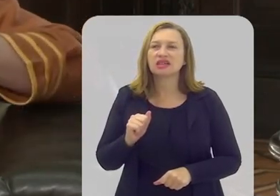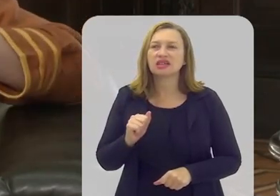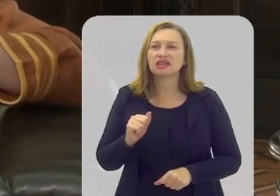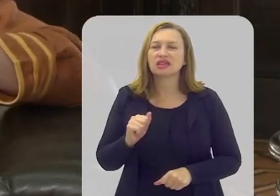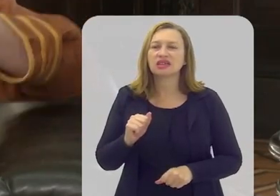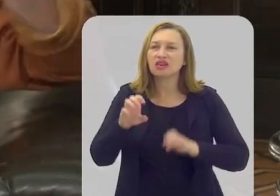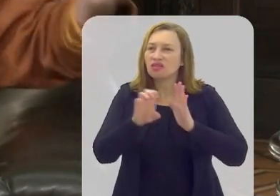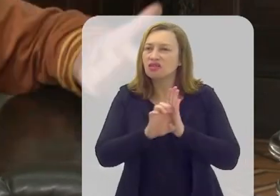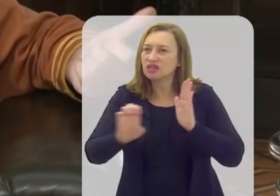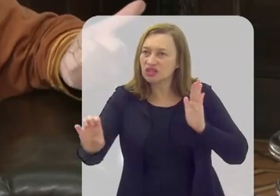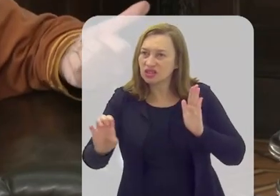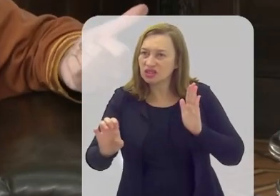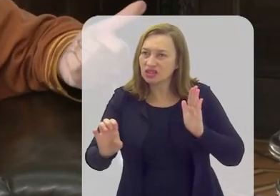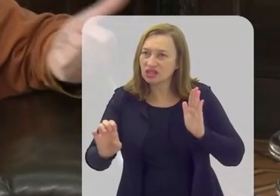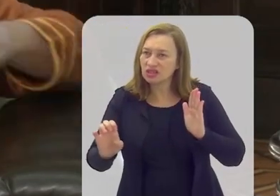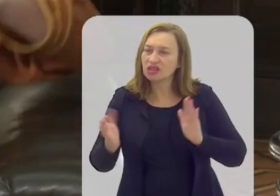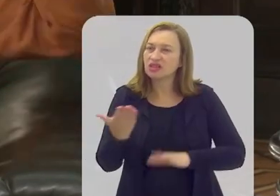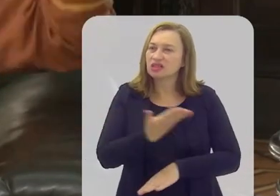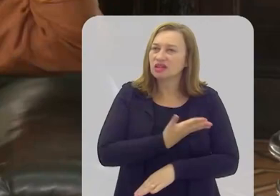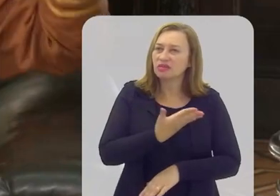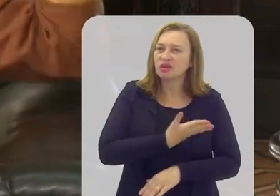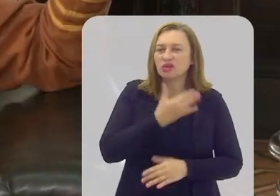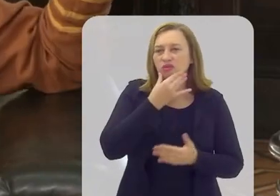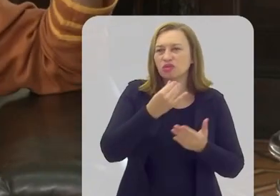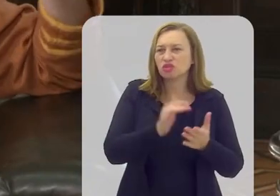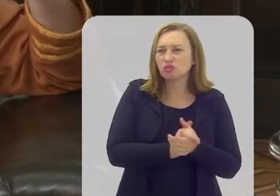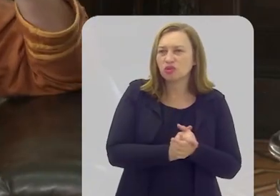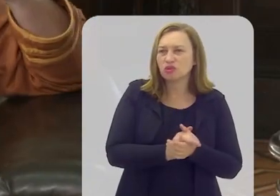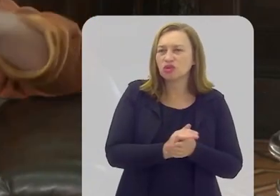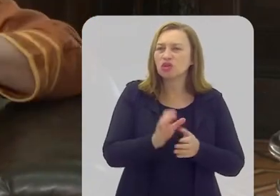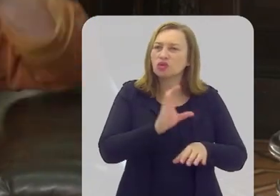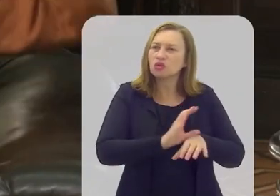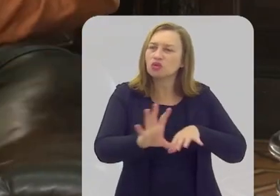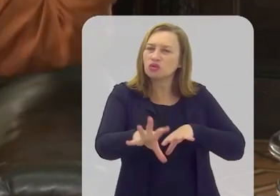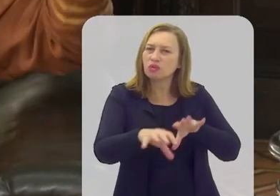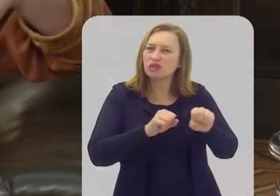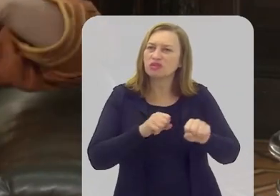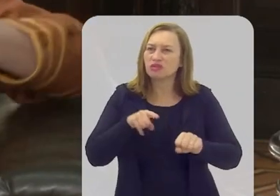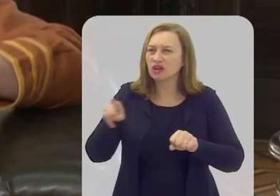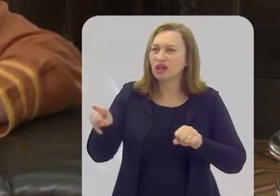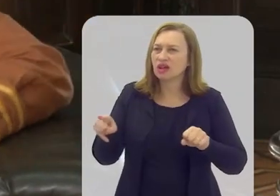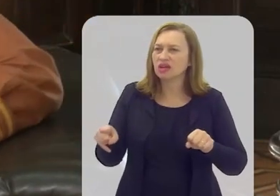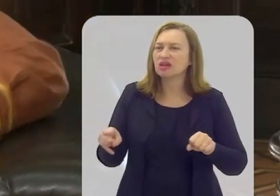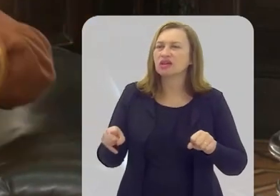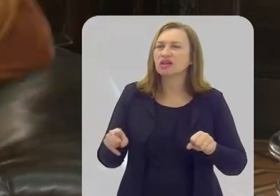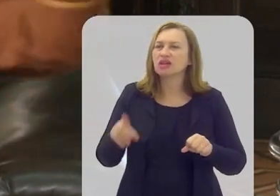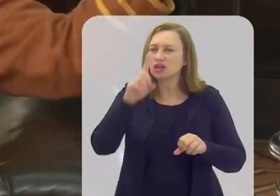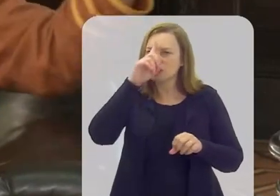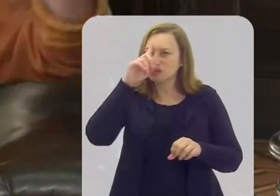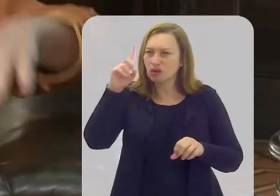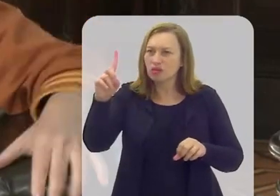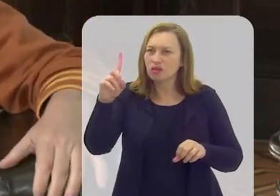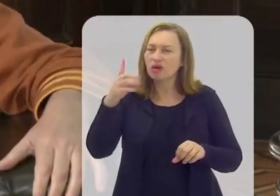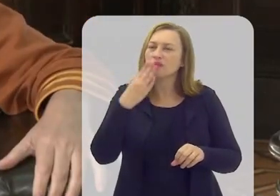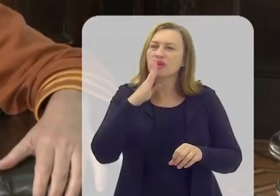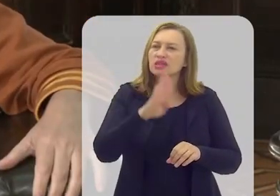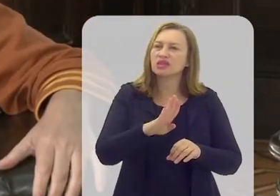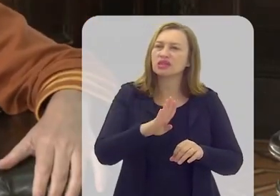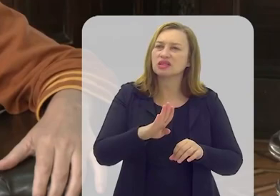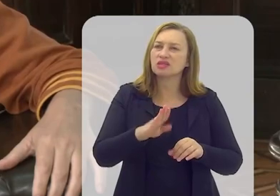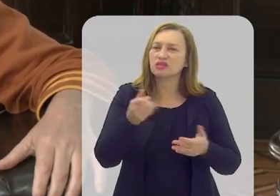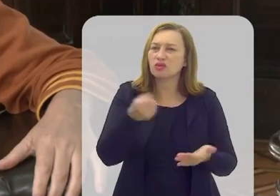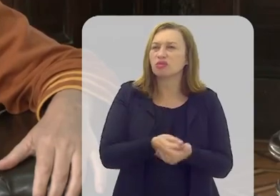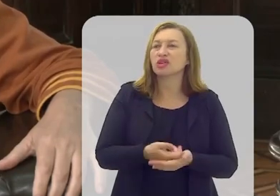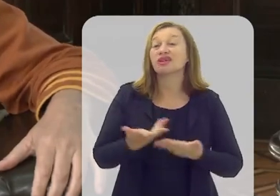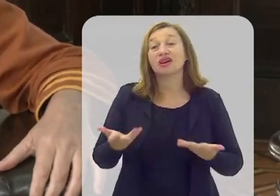da Alana. Então foi evangelístico, os amigos do meu marido do curso muito de formação foram para lá e o propósito todo foi confirmado